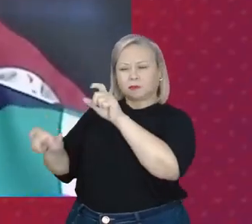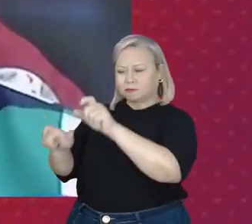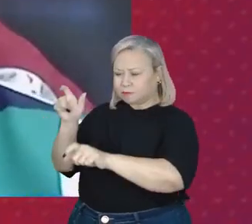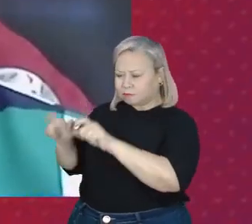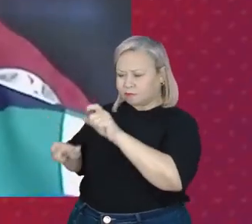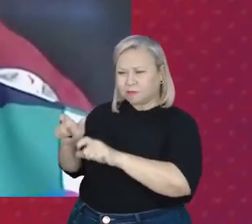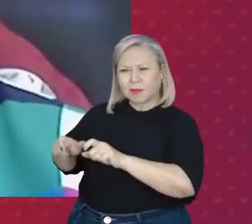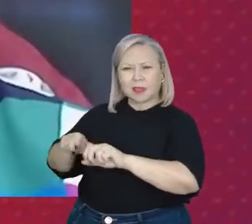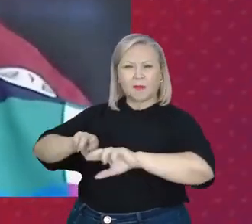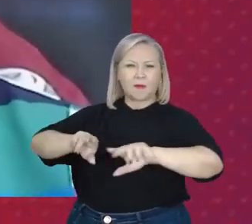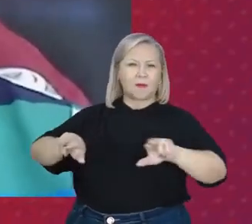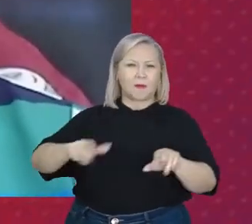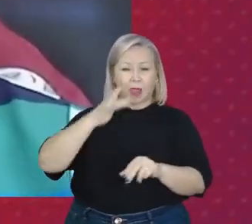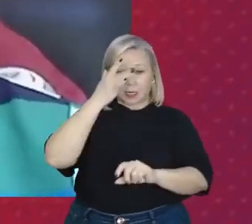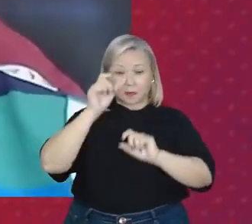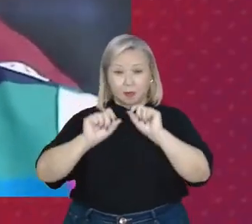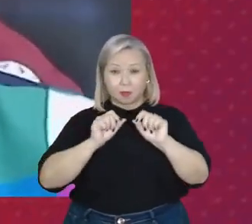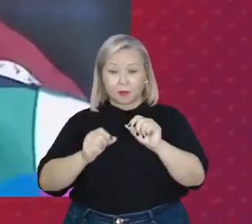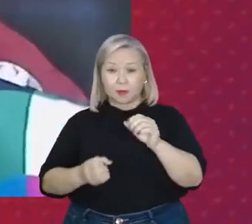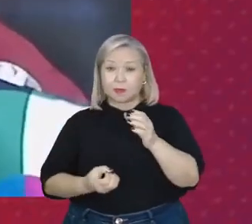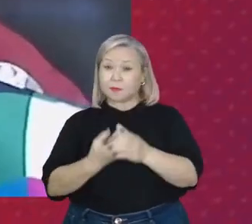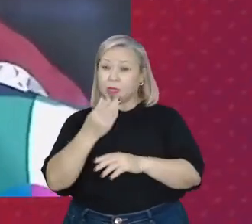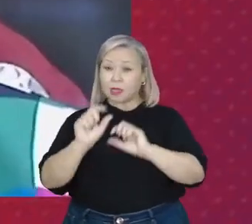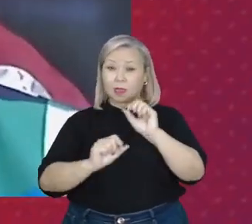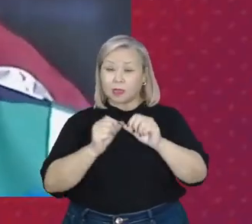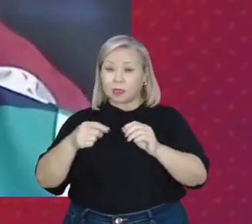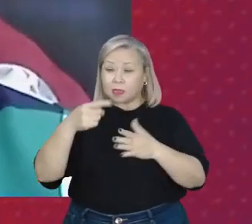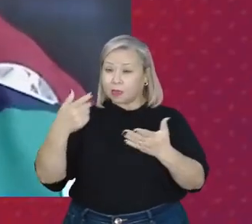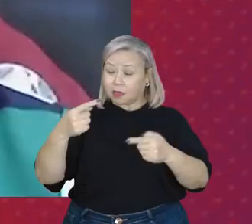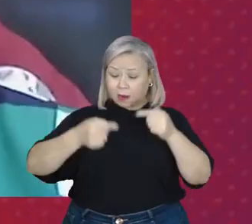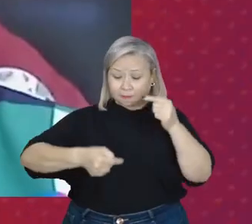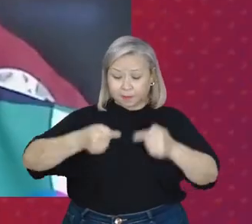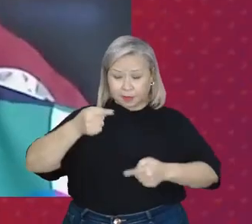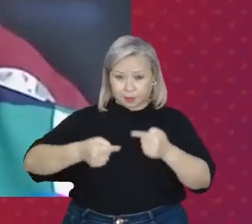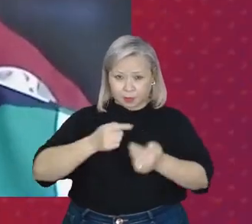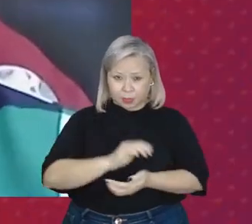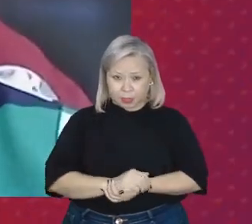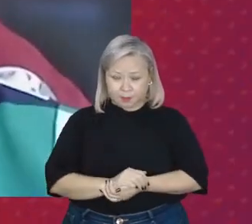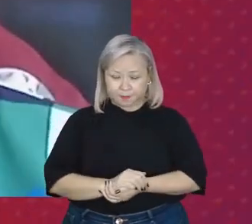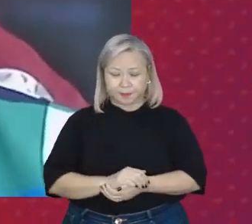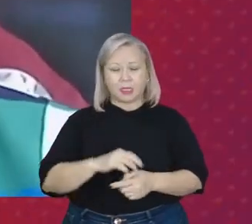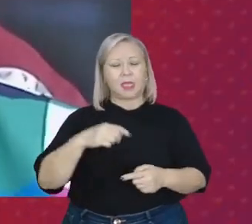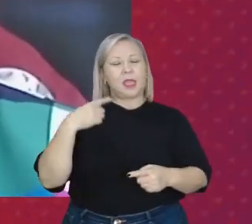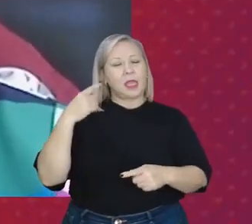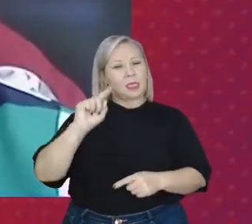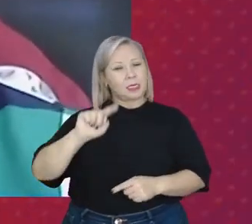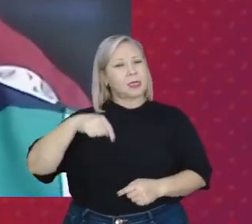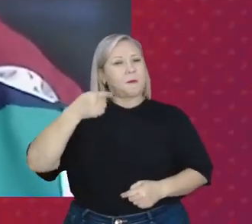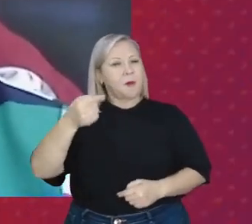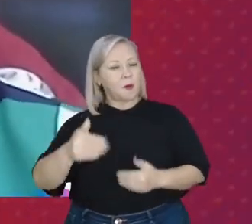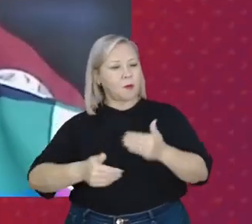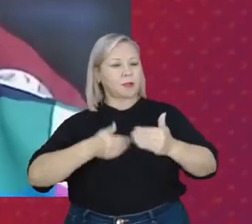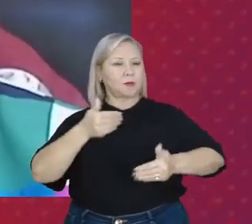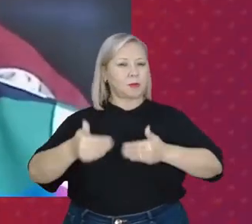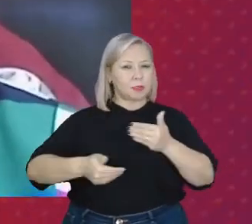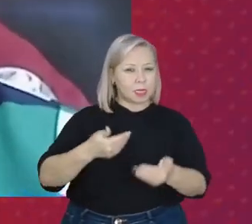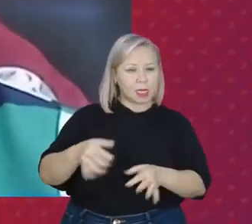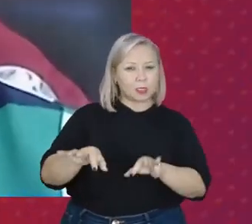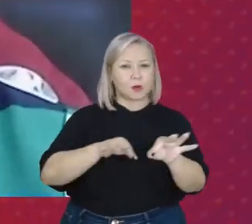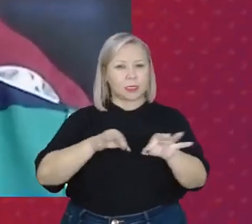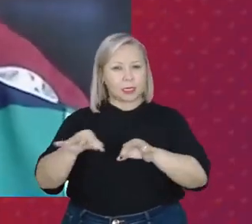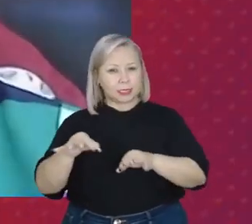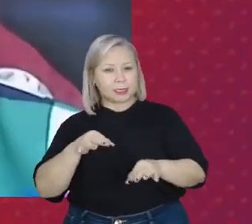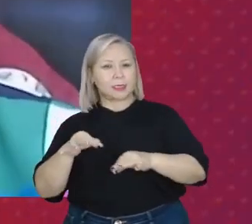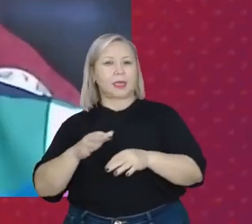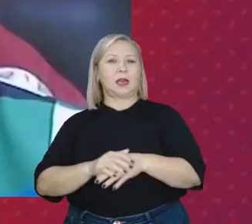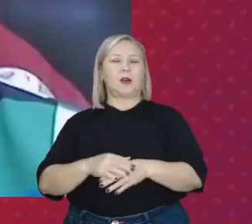políticas. Depois, nesse processo de idas e vindas, de organização, de educação popular, de participação